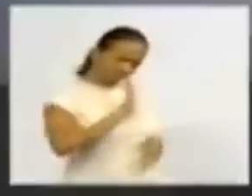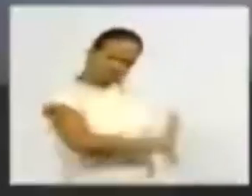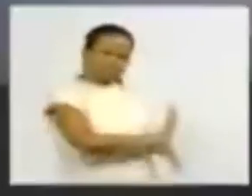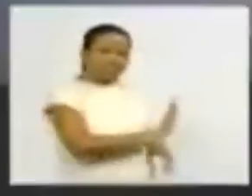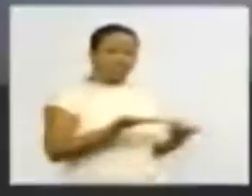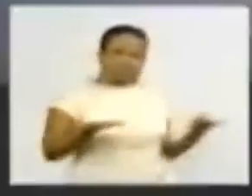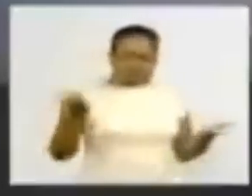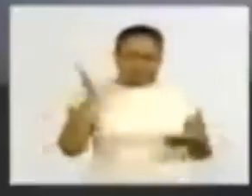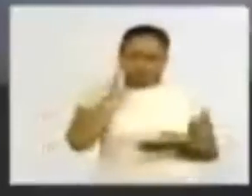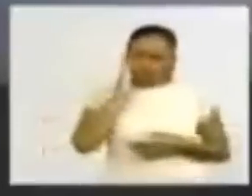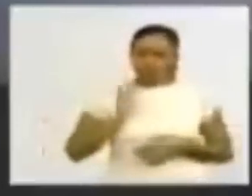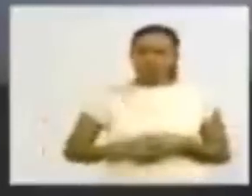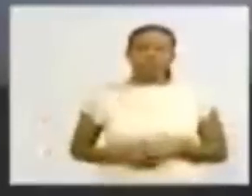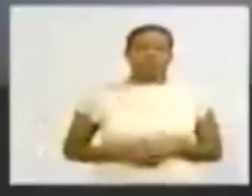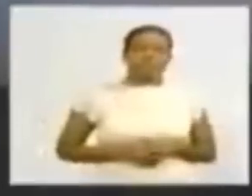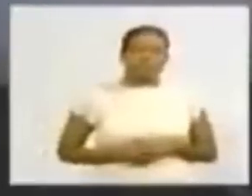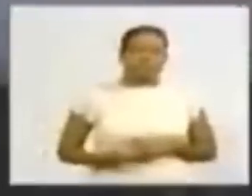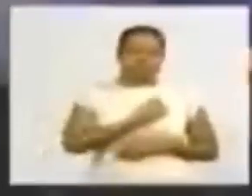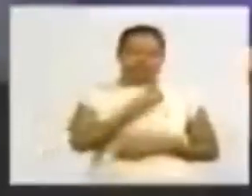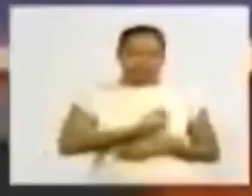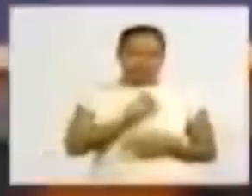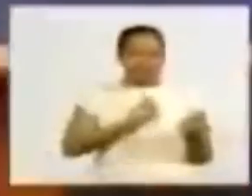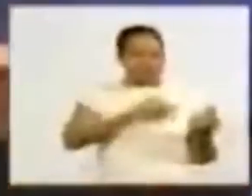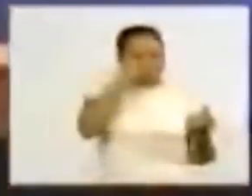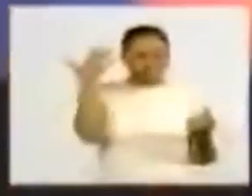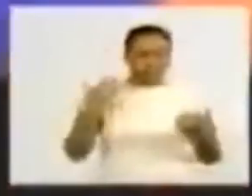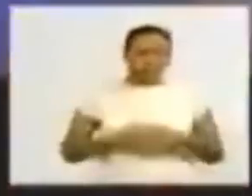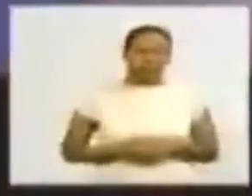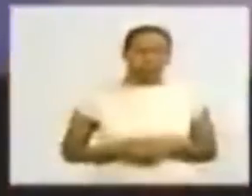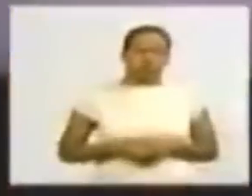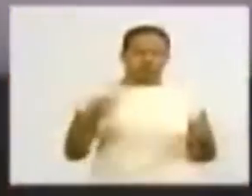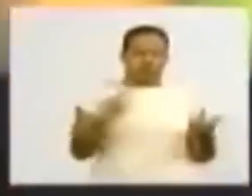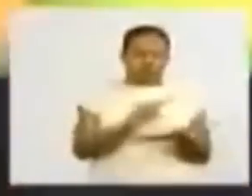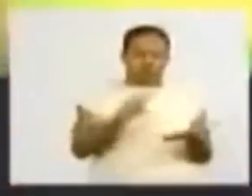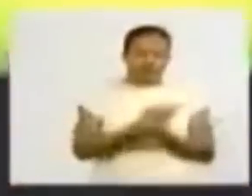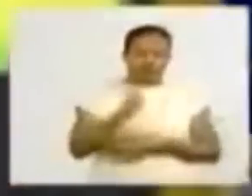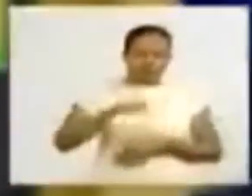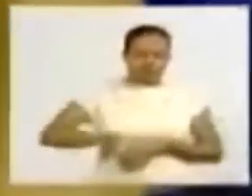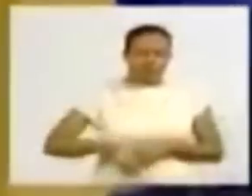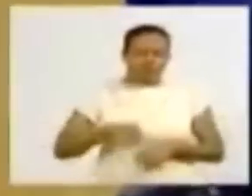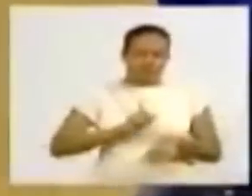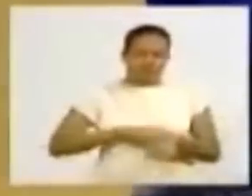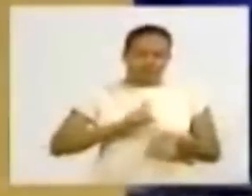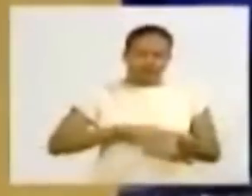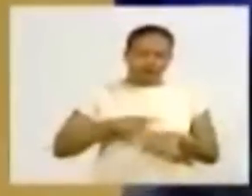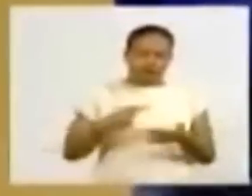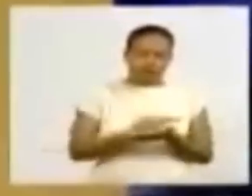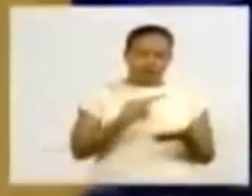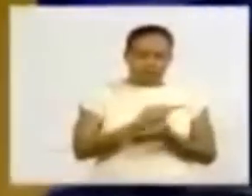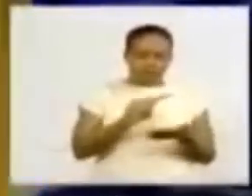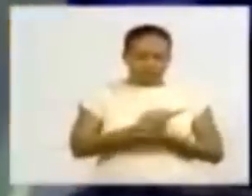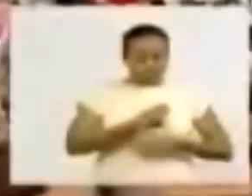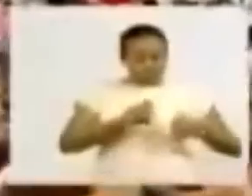A grande consequência do pecado na vida de uma pessoa, a consequência dos erros, não é o tempo que o